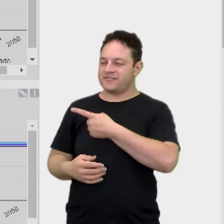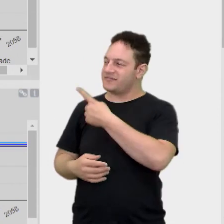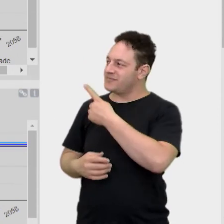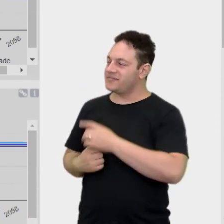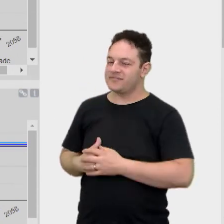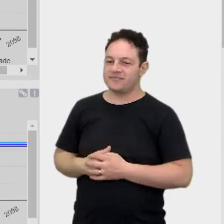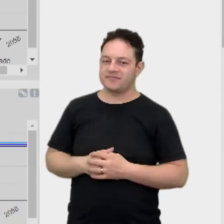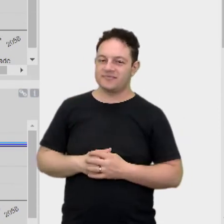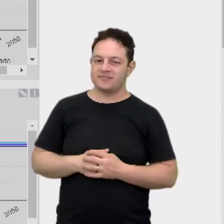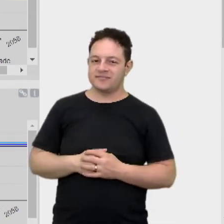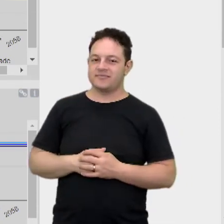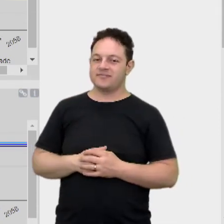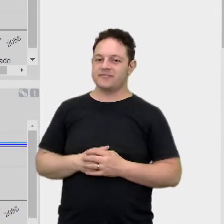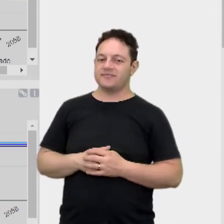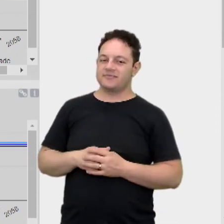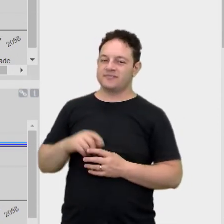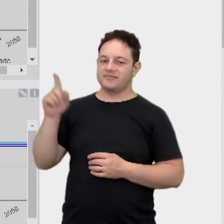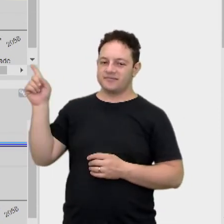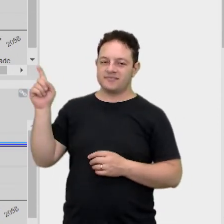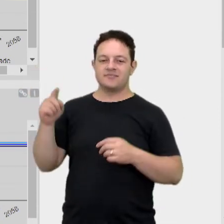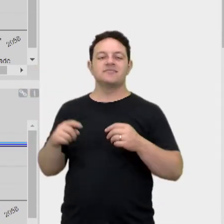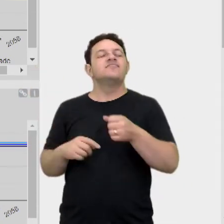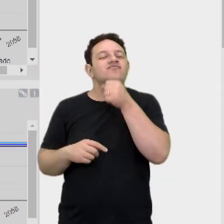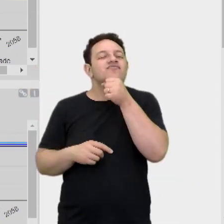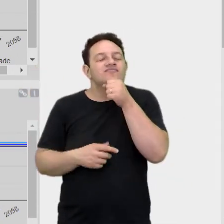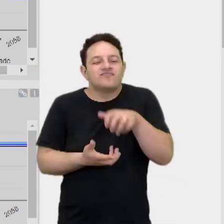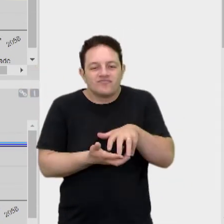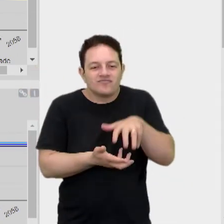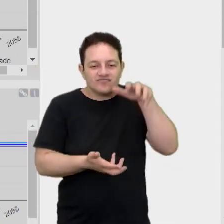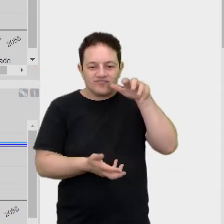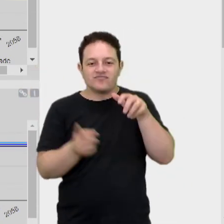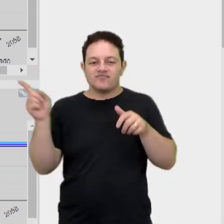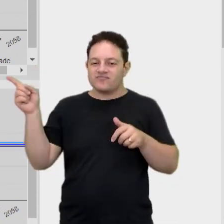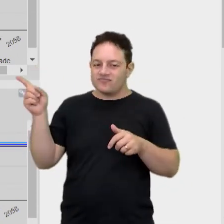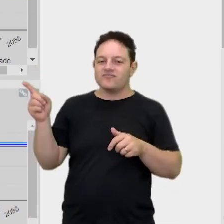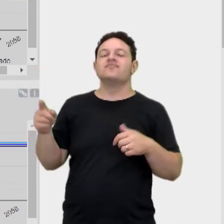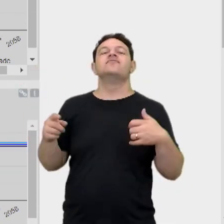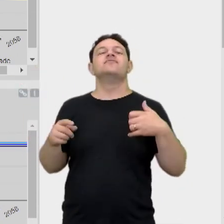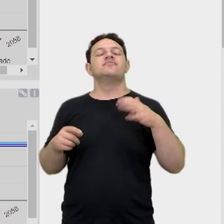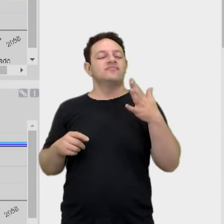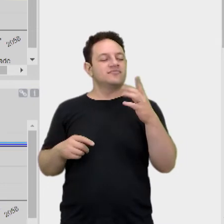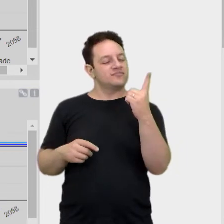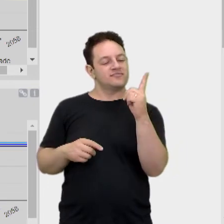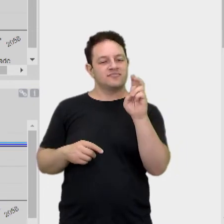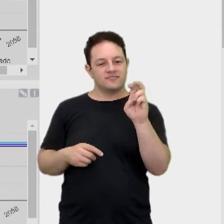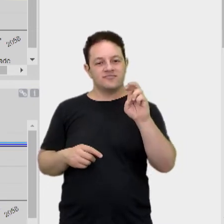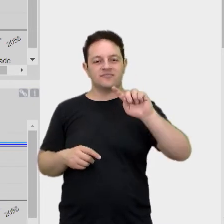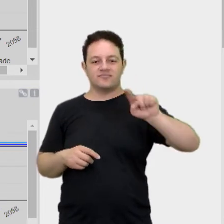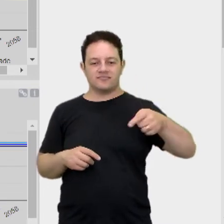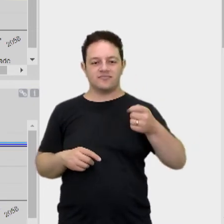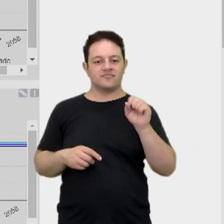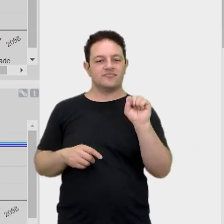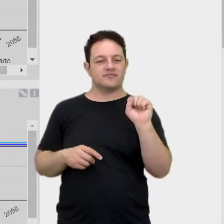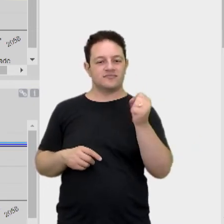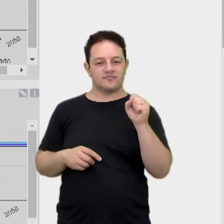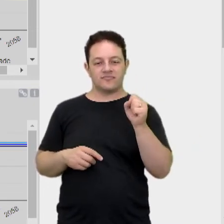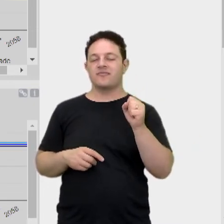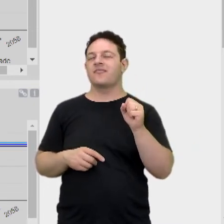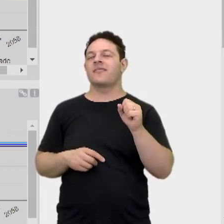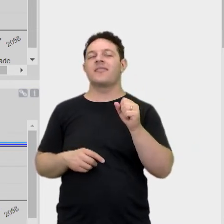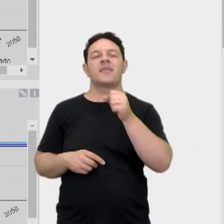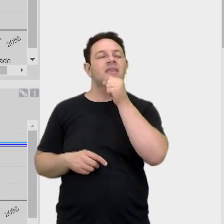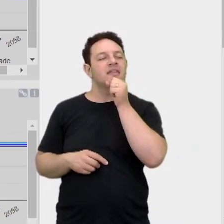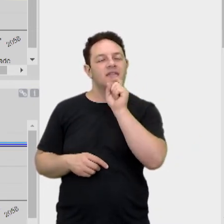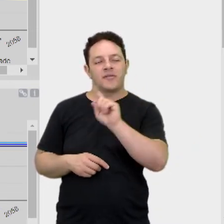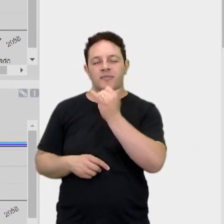taxa bruta do Brasil de natalidade, ó. Então tá aqui, ó, eram 15,8 crianças nascidas, né? Isso